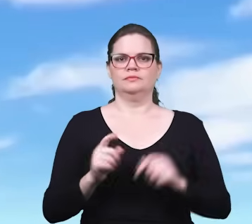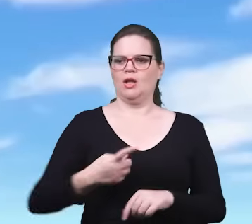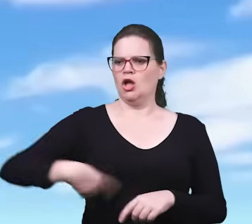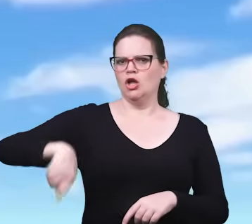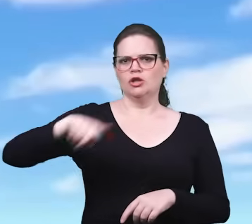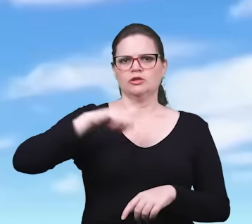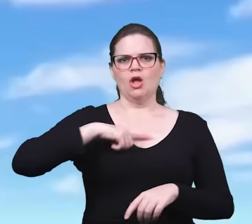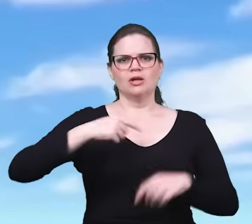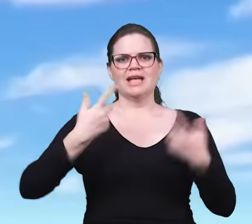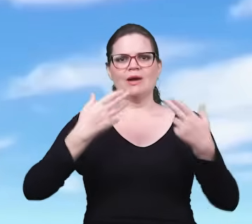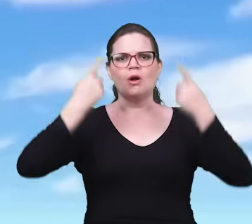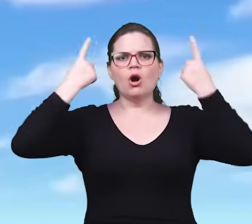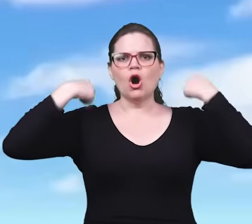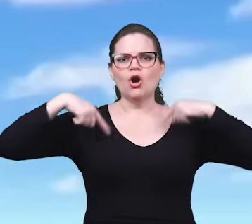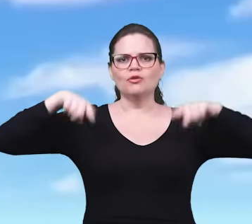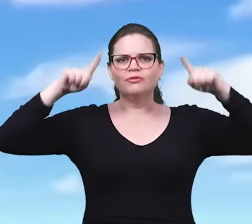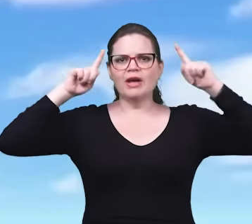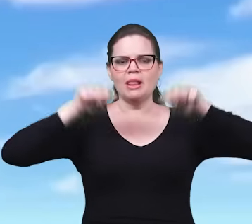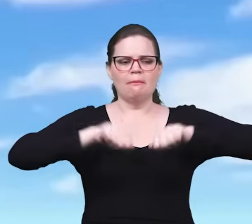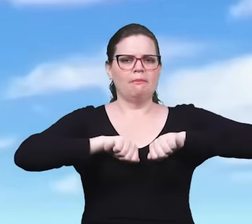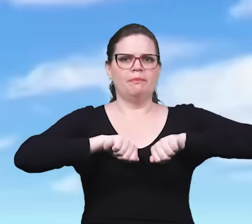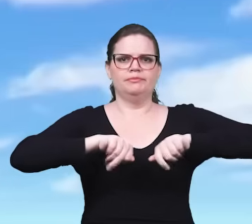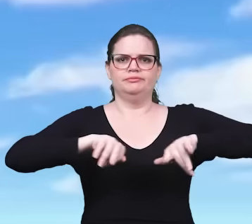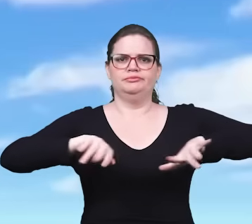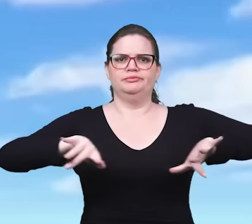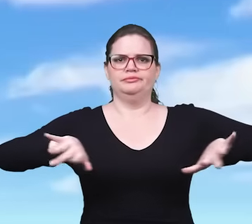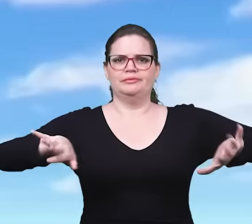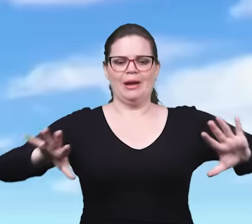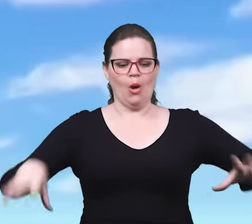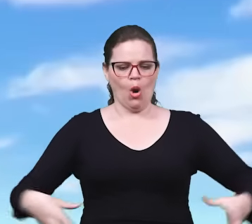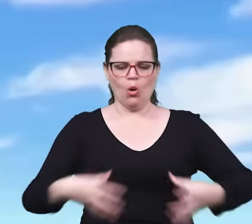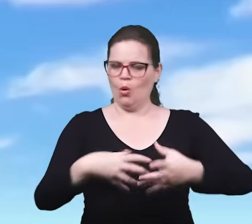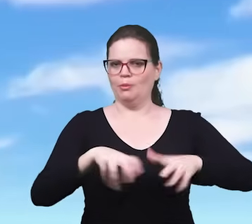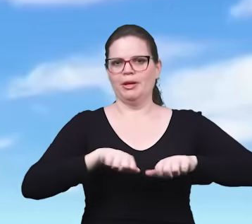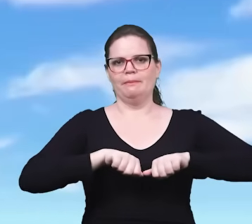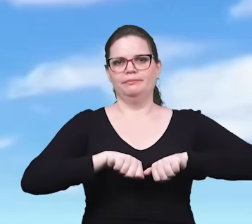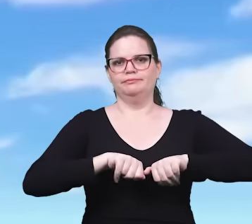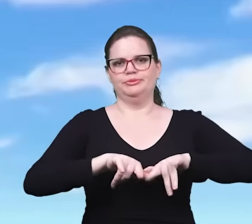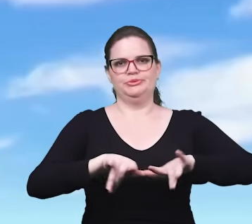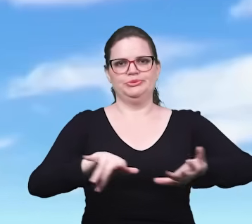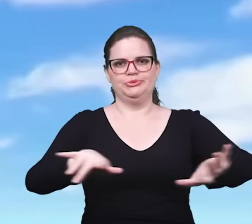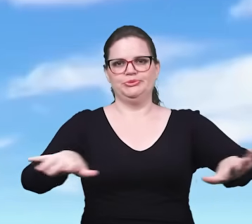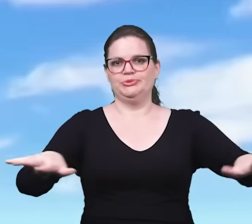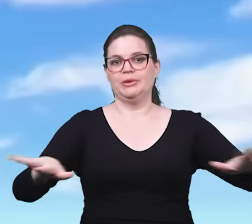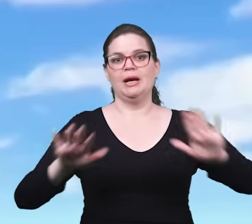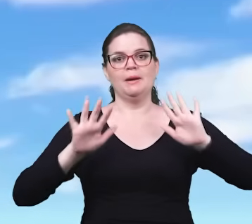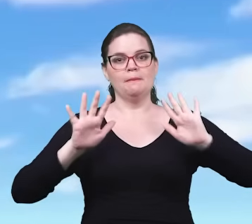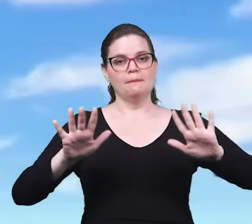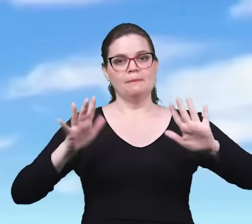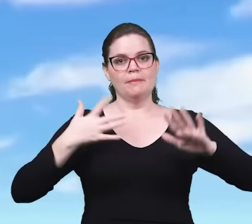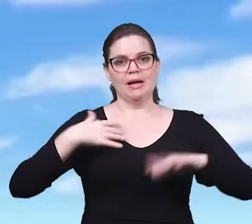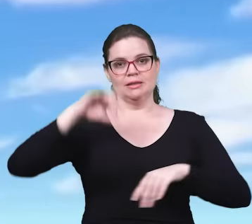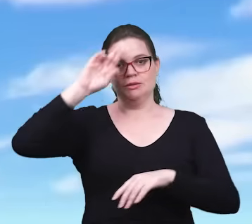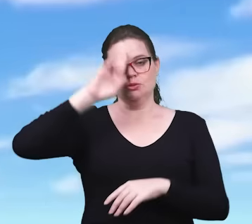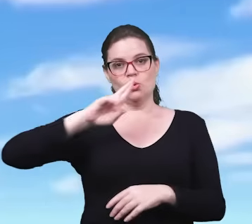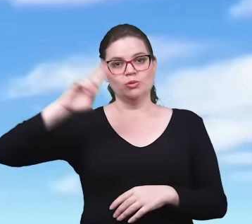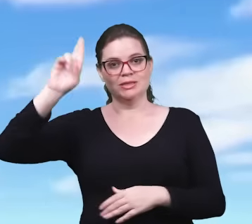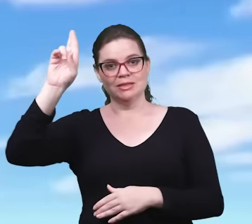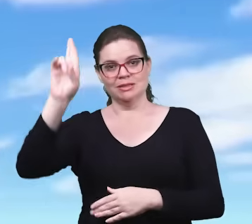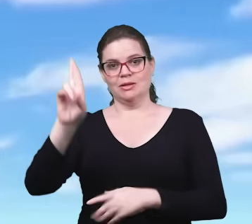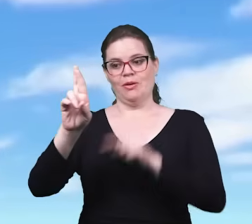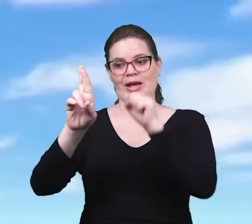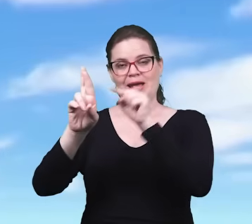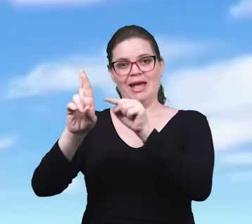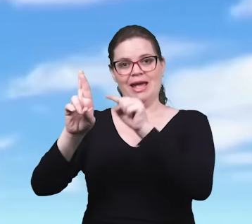desgarrados como ovelhas, cada um se desviava do seu caminho, mas o Senhor fez recair sobre ele